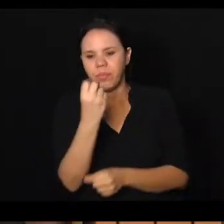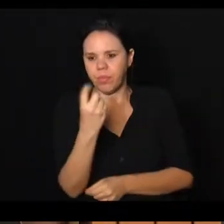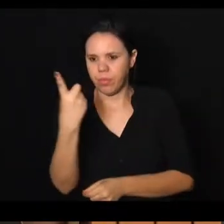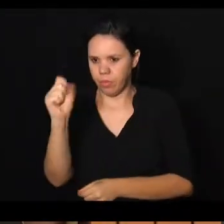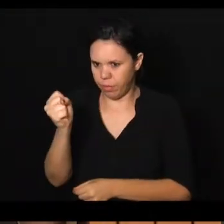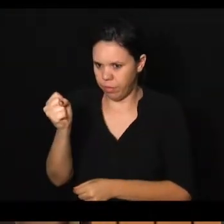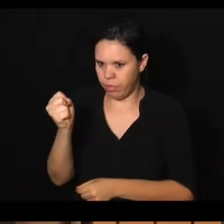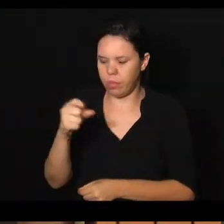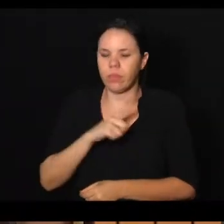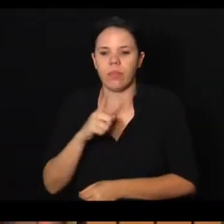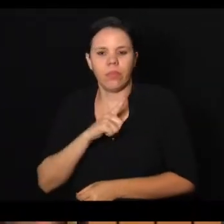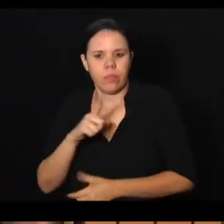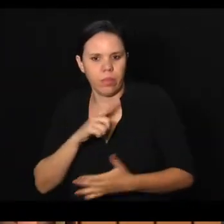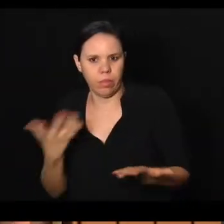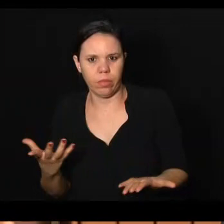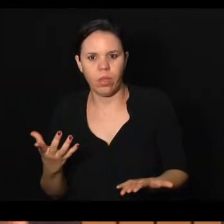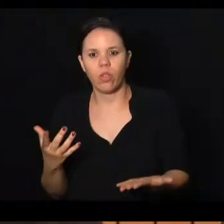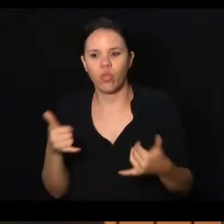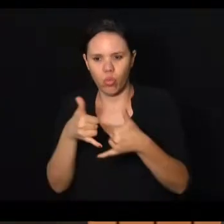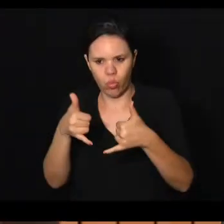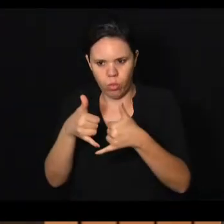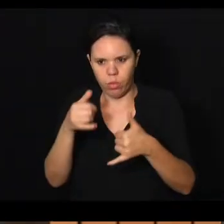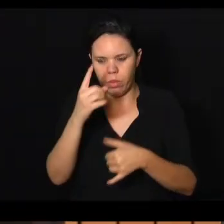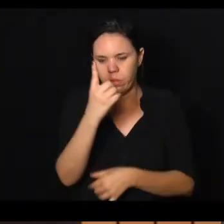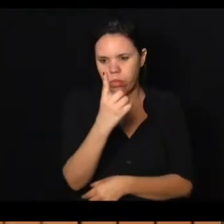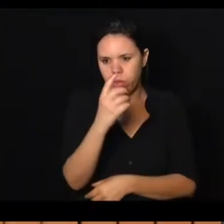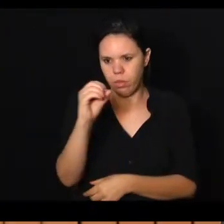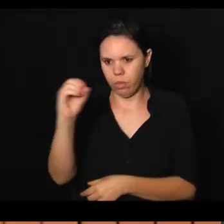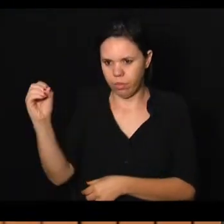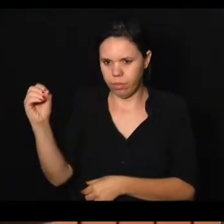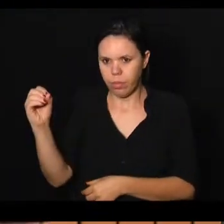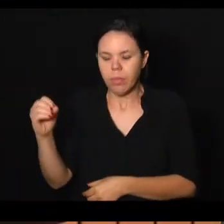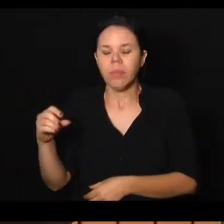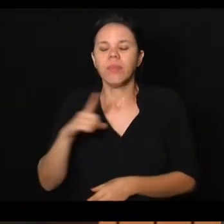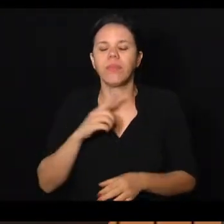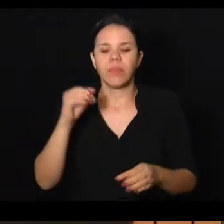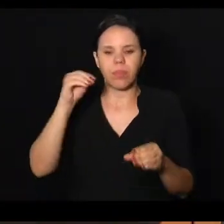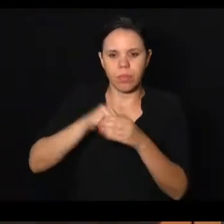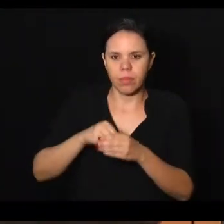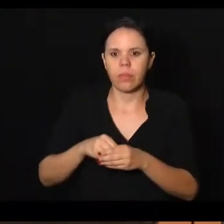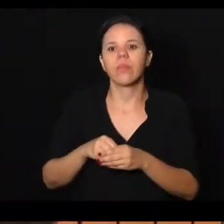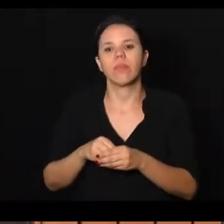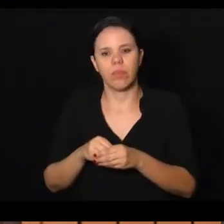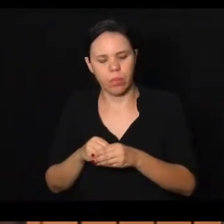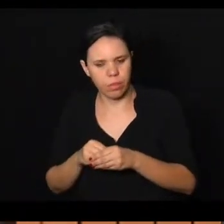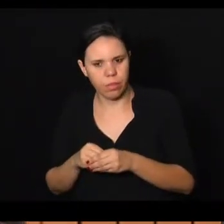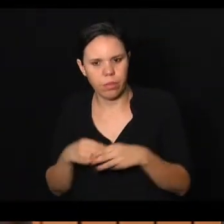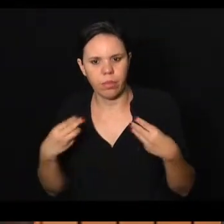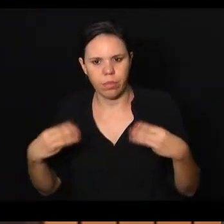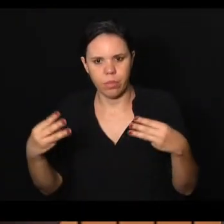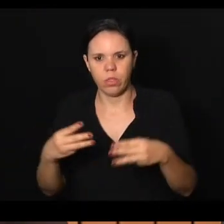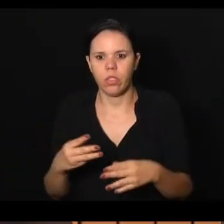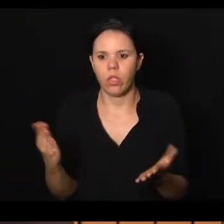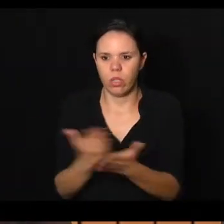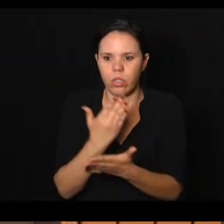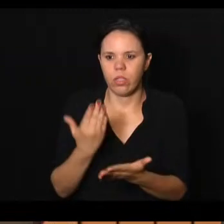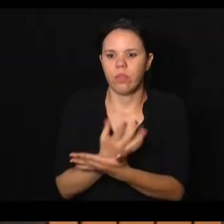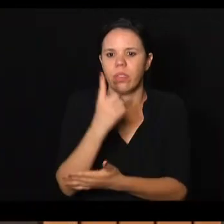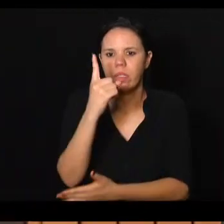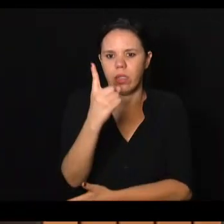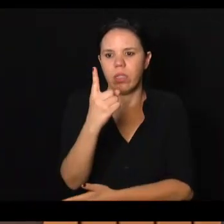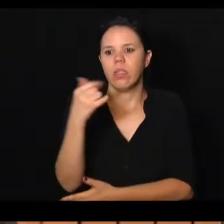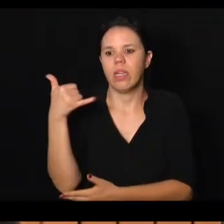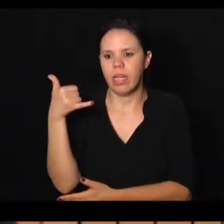nosso ministério está o Disque 100, e dentro do nosso ministério também está o Ligue 180. Eu vou usar os números do